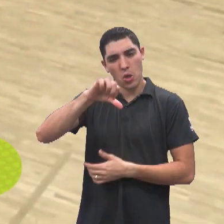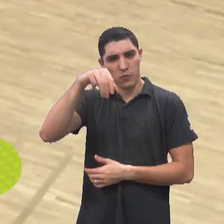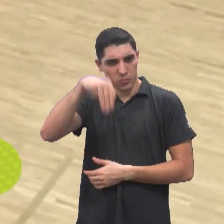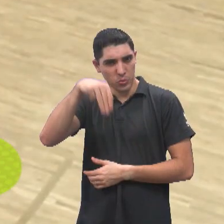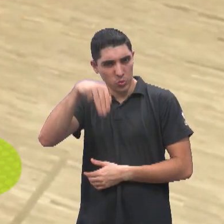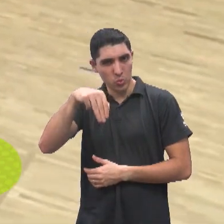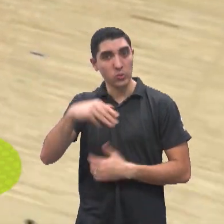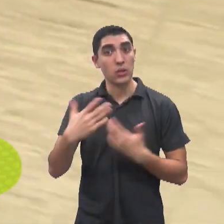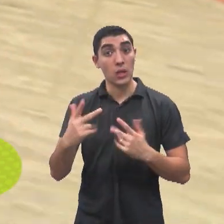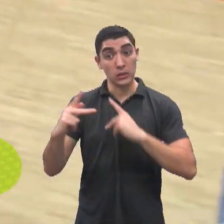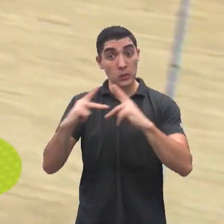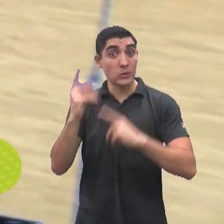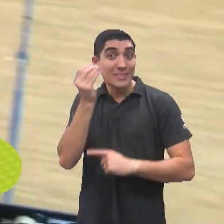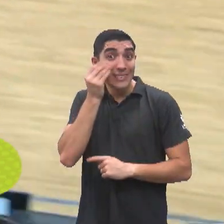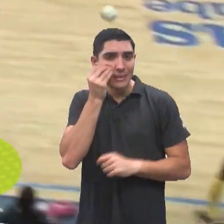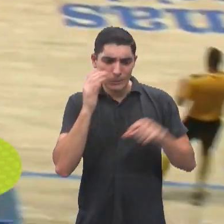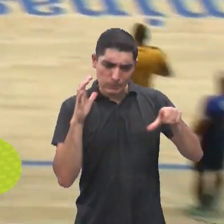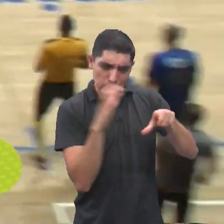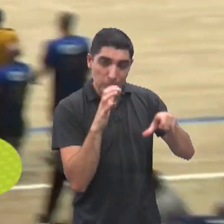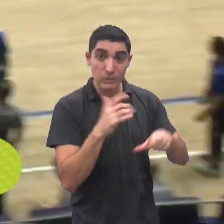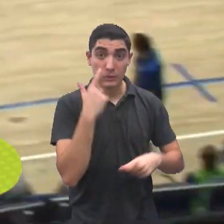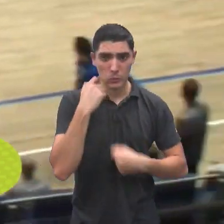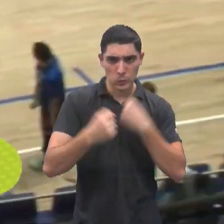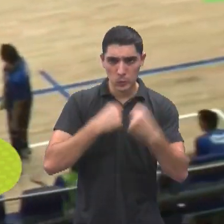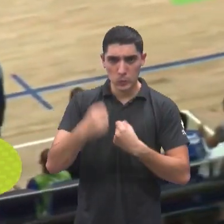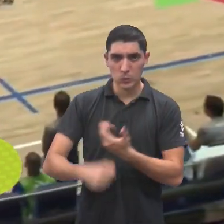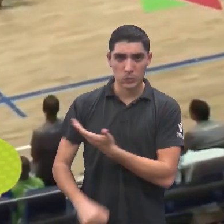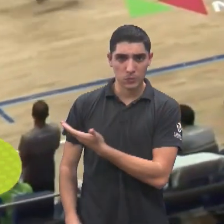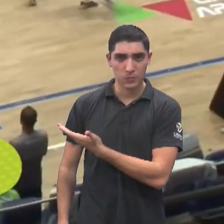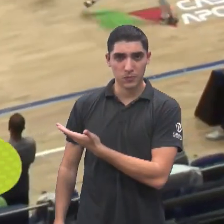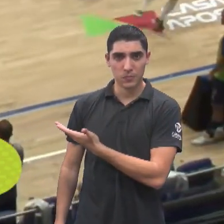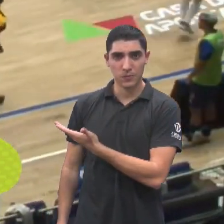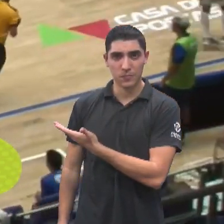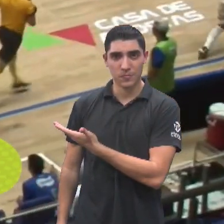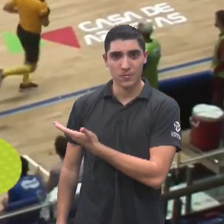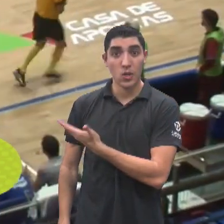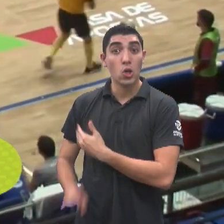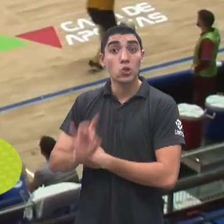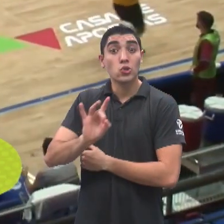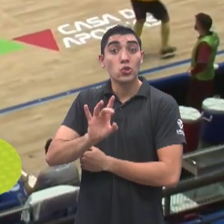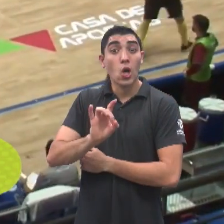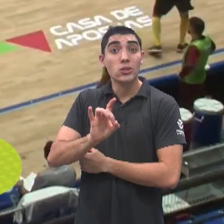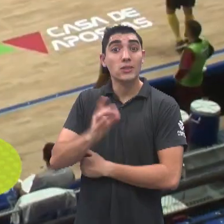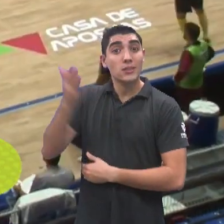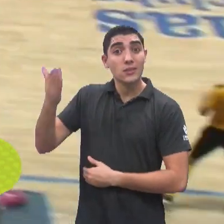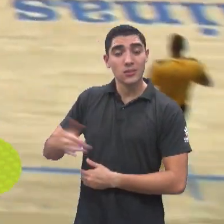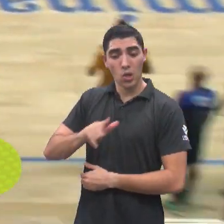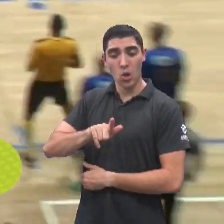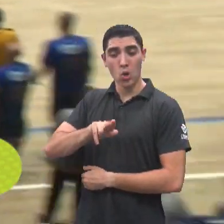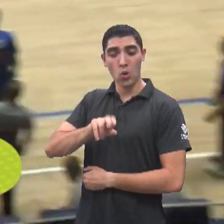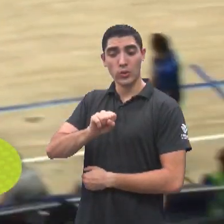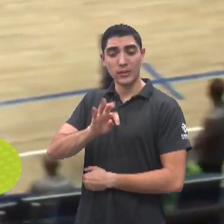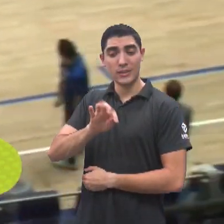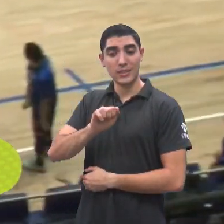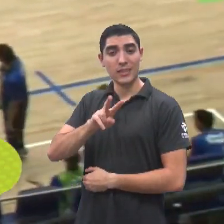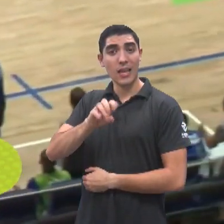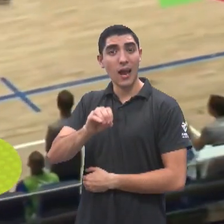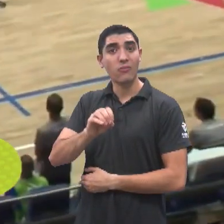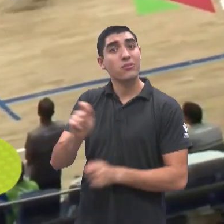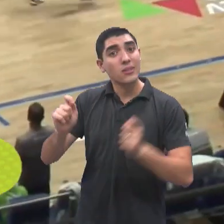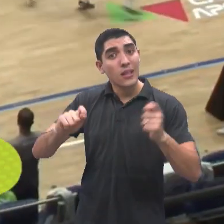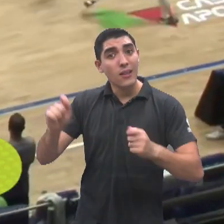o São José desceu pela direita com Gabriel Soares, que rolou livre para Gustavo, que isolou a chance da virada para o São